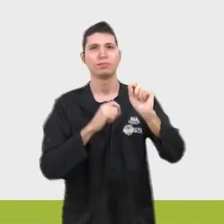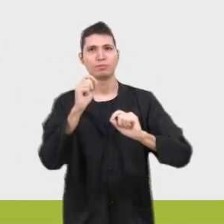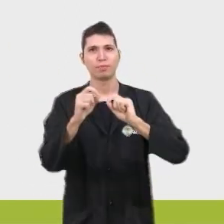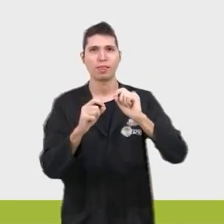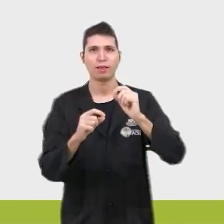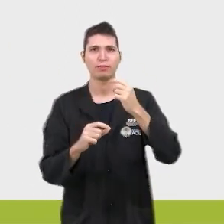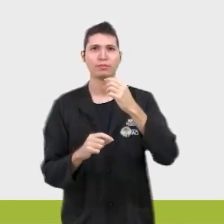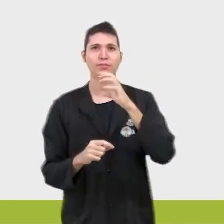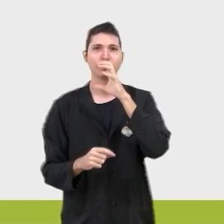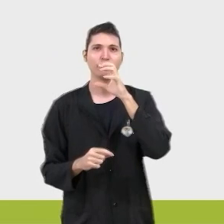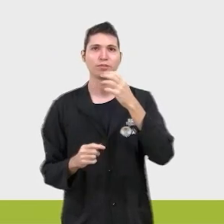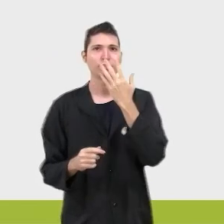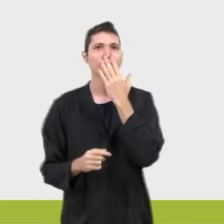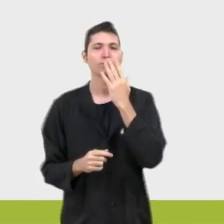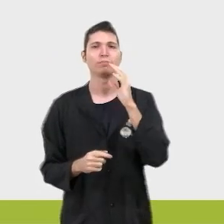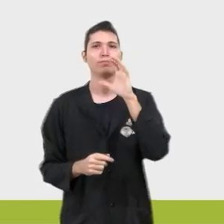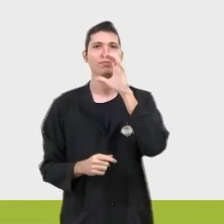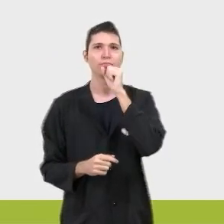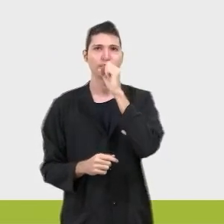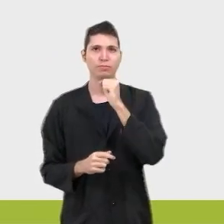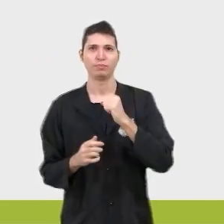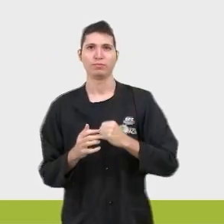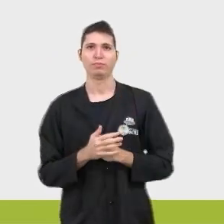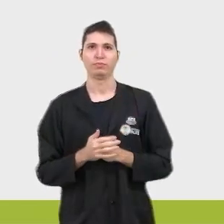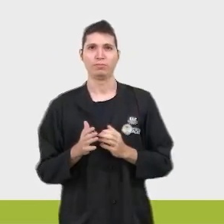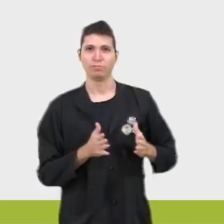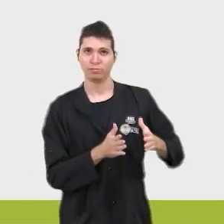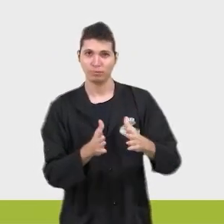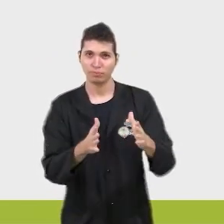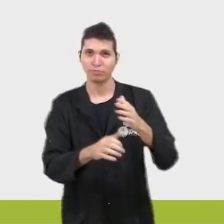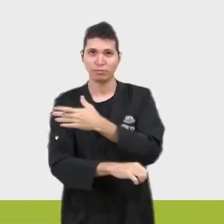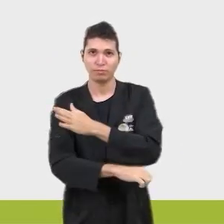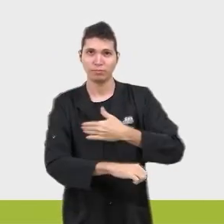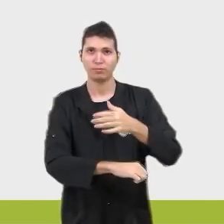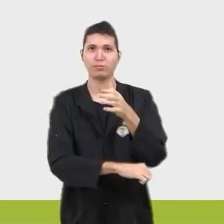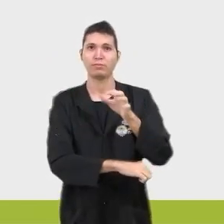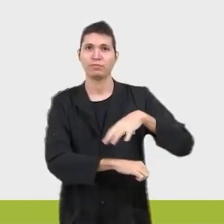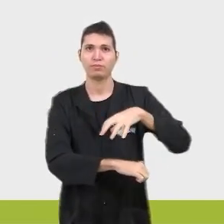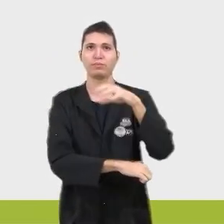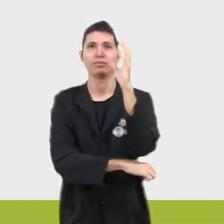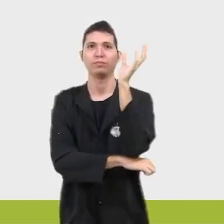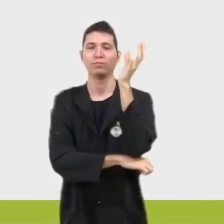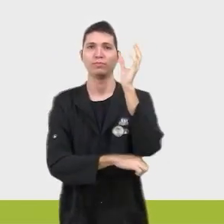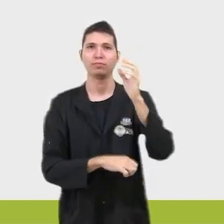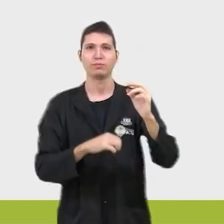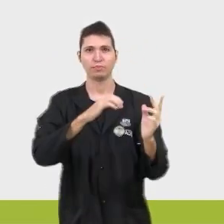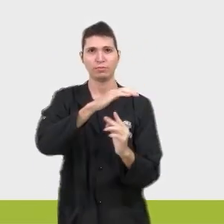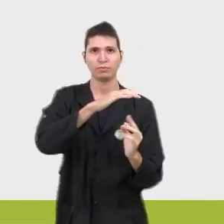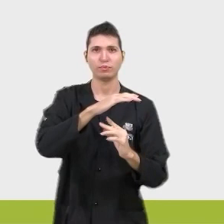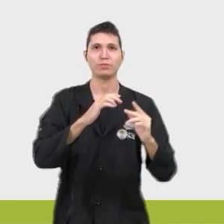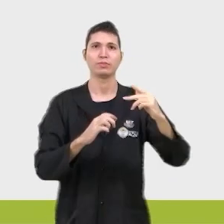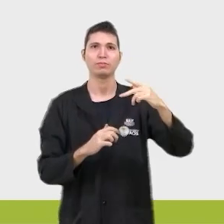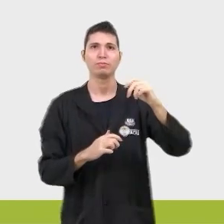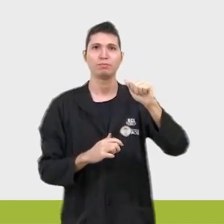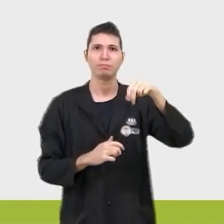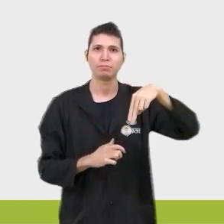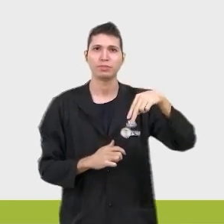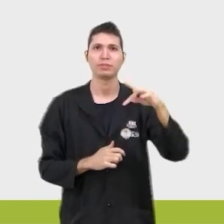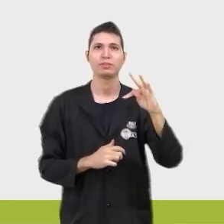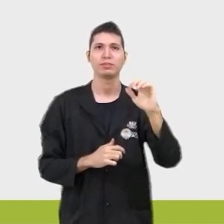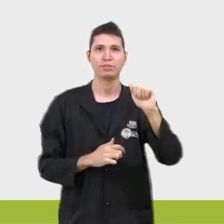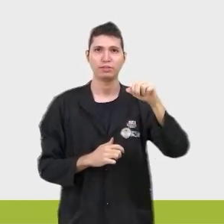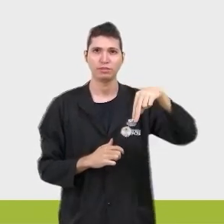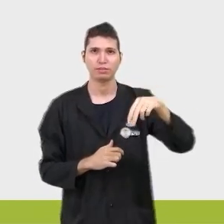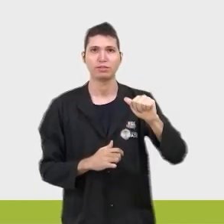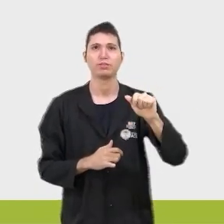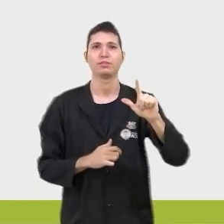laranja os corredores ecológicos. Aqui está o Parque Nacional do Pantanal,